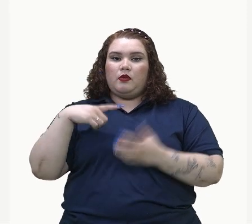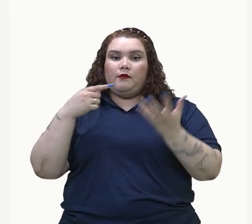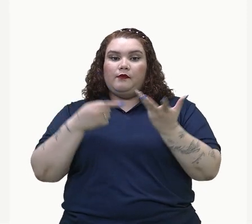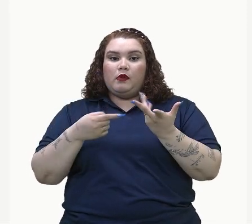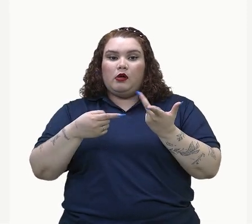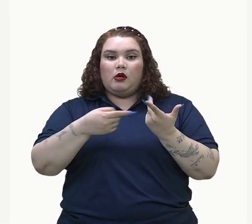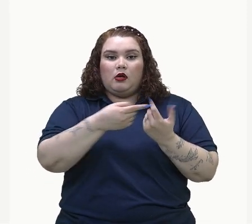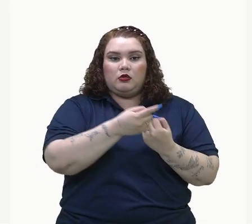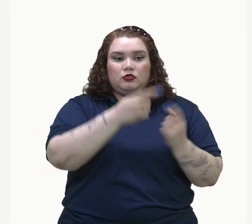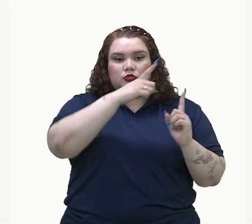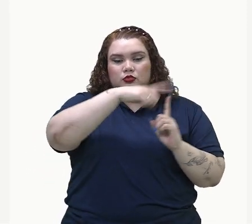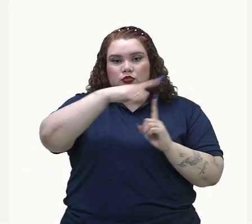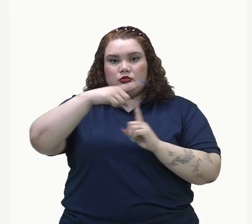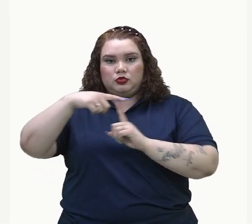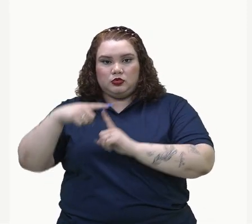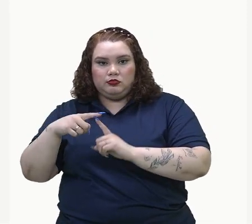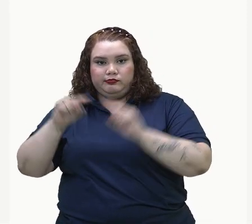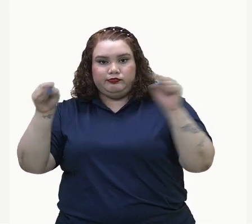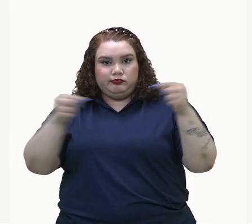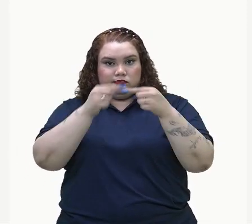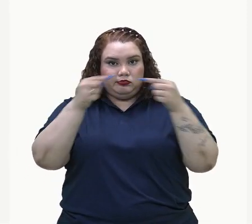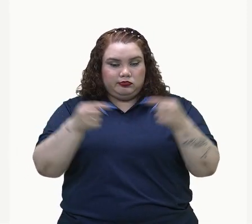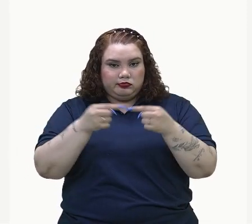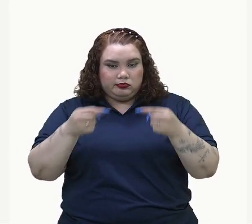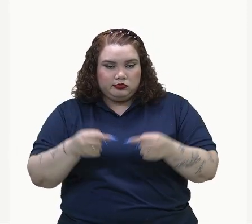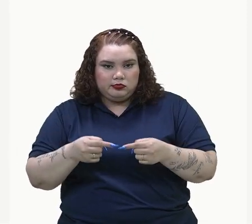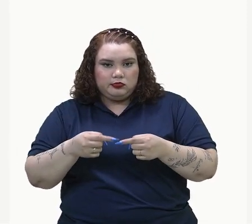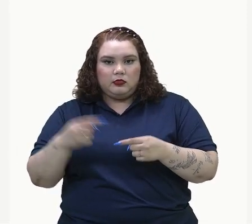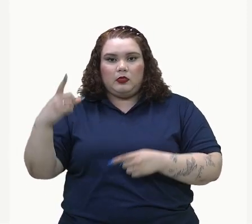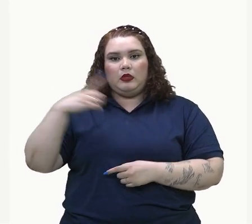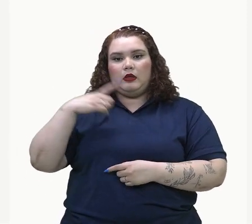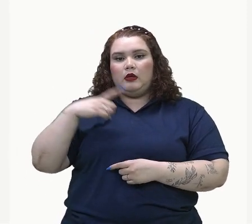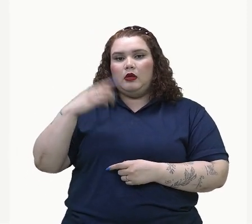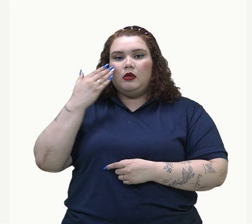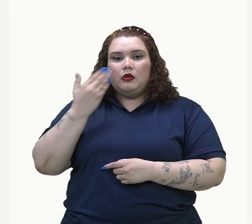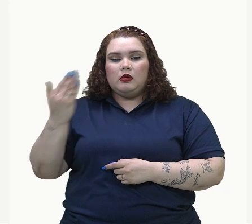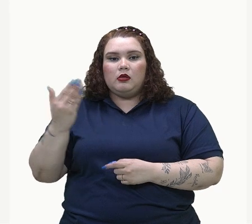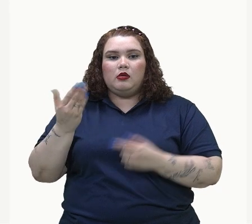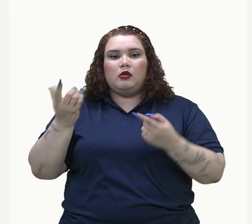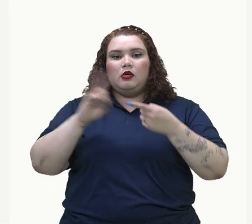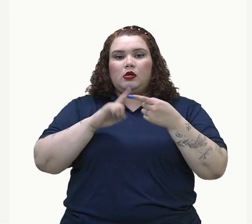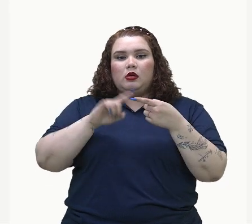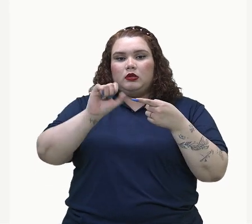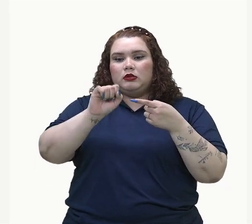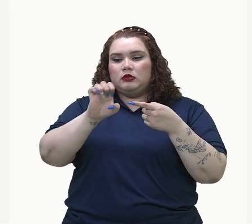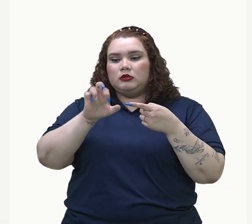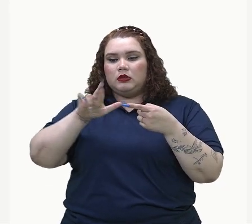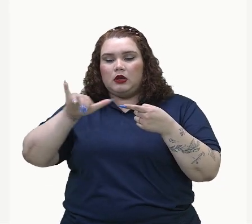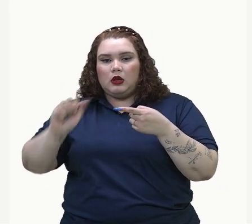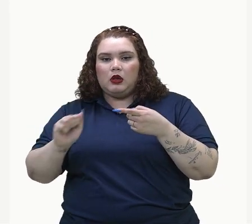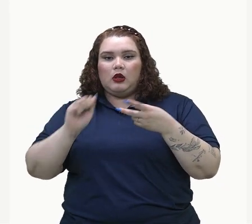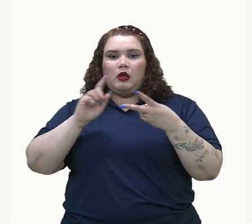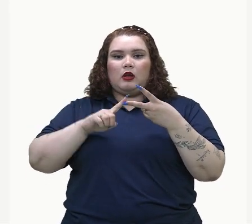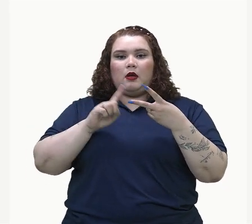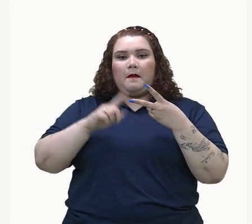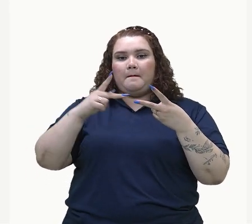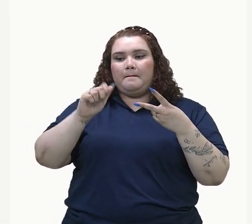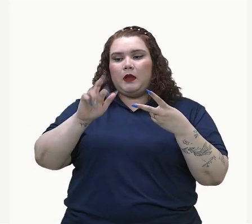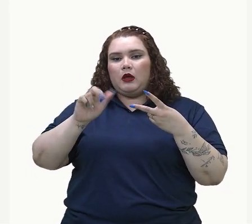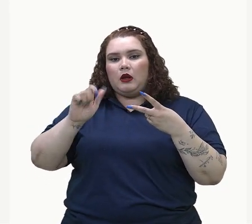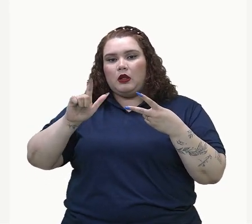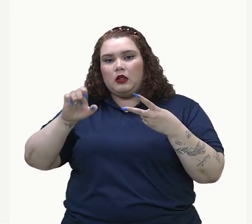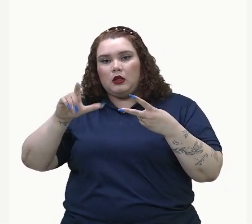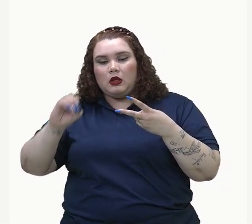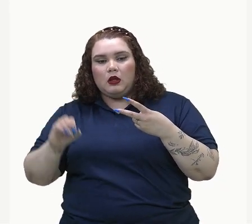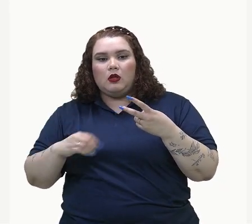vários tipos de associações. Eu tenho aí a de série, a paralela e trouxe